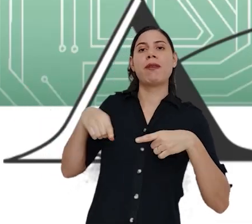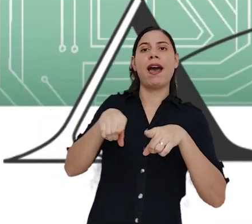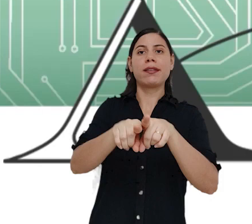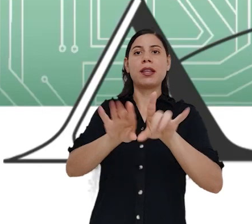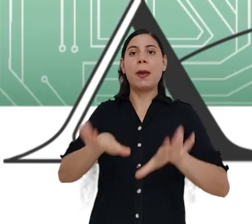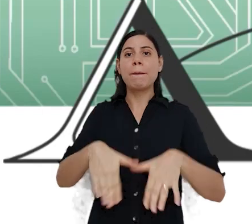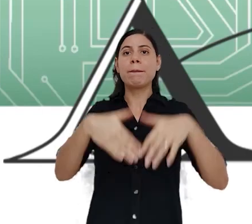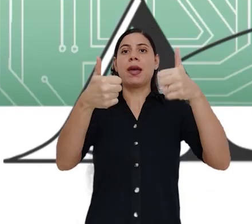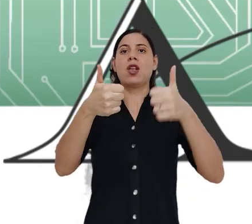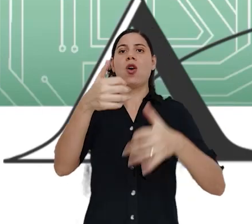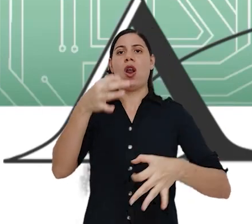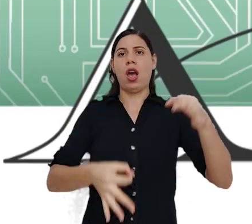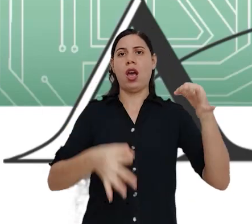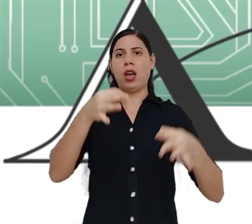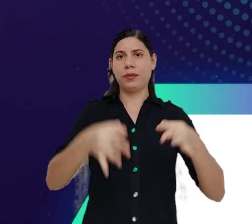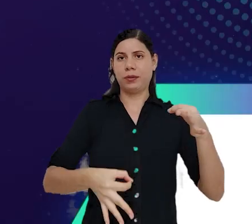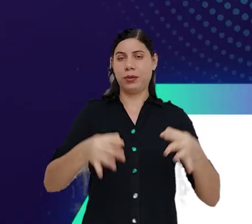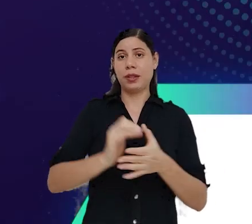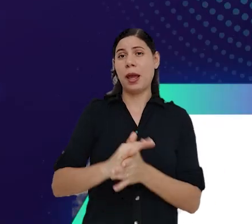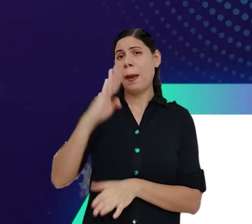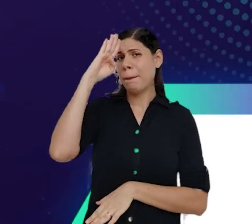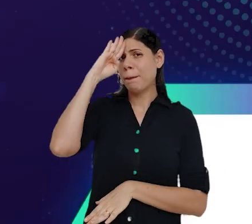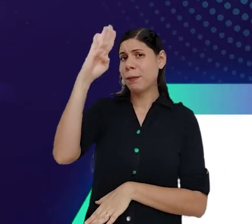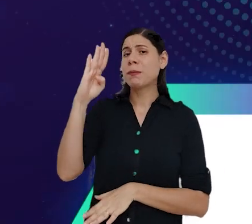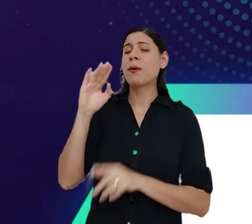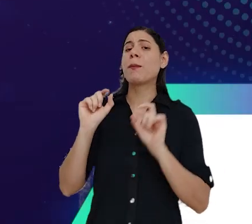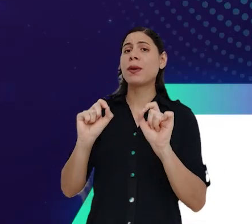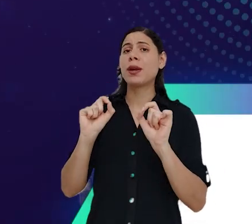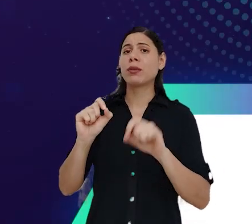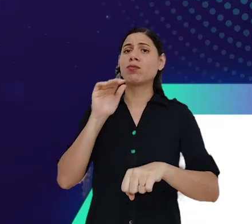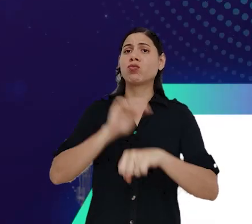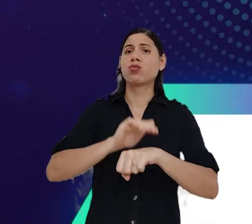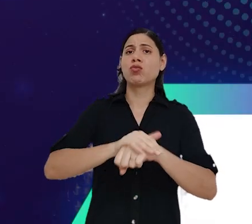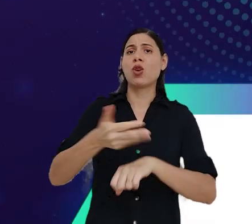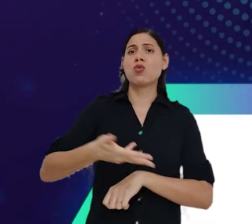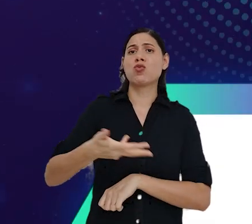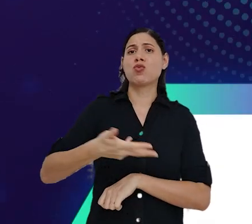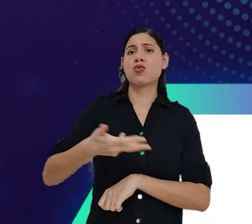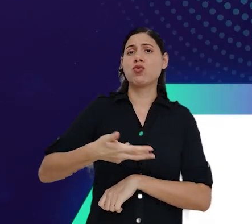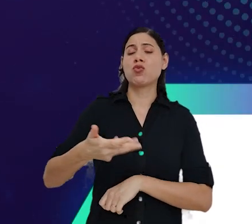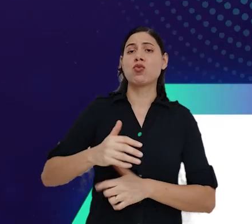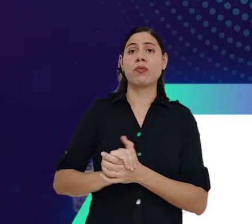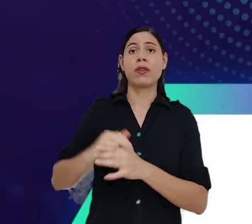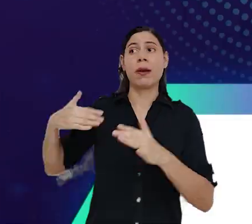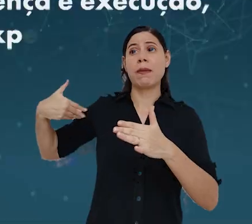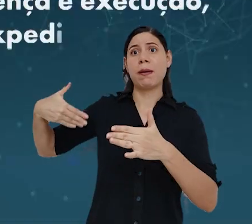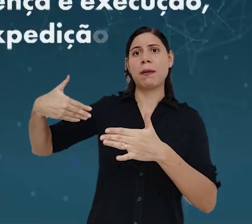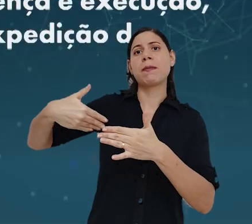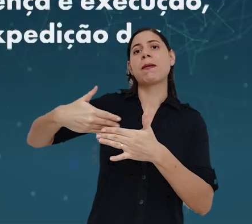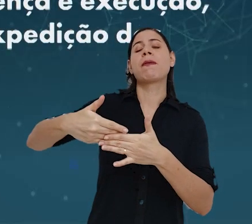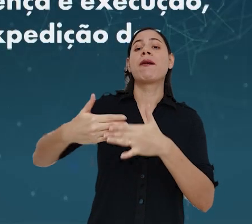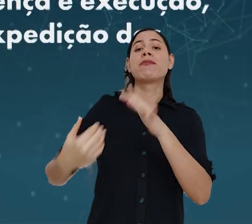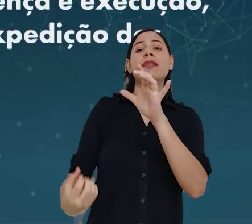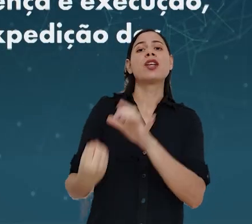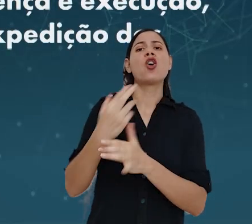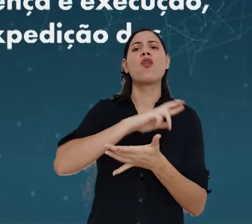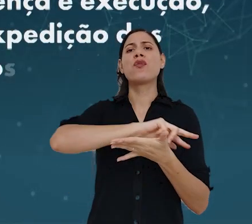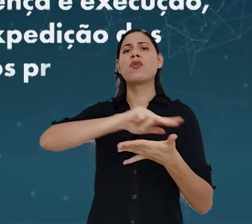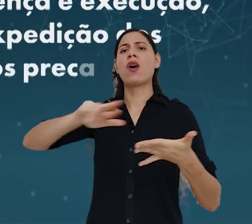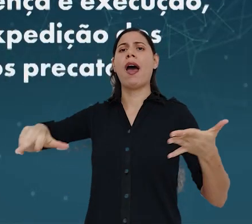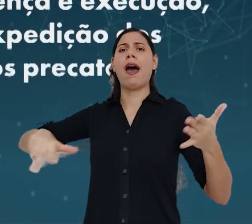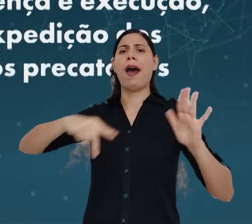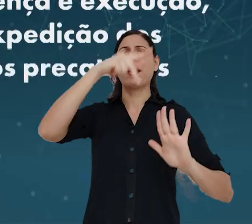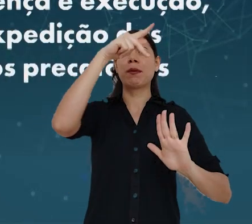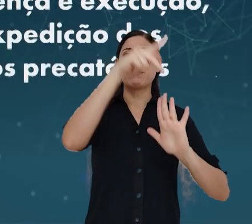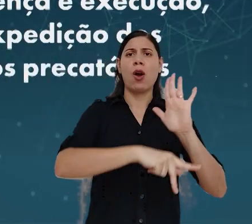parcerias para melhorar a justiça, principalmente por meio da automação. Nos últimos anos, a Corte desenvolveu